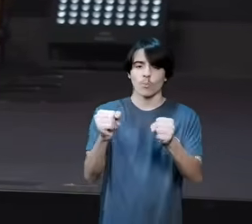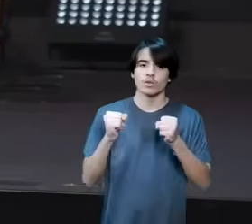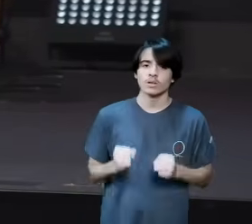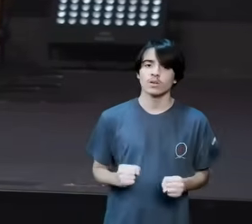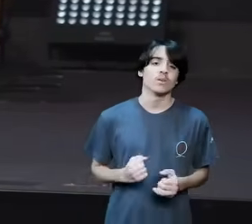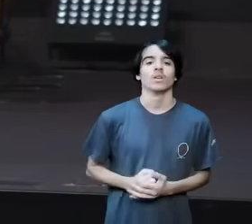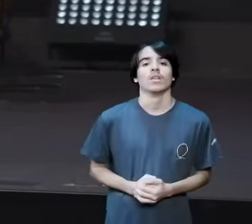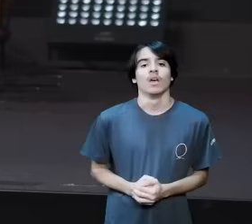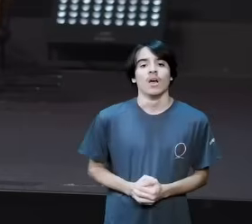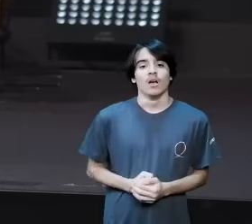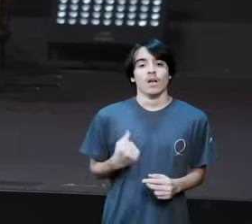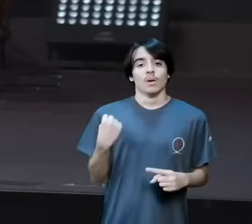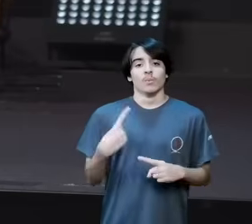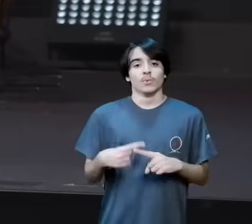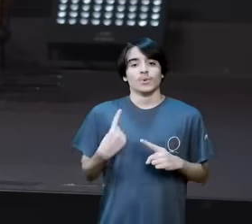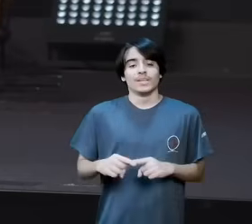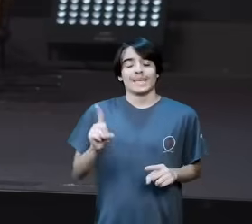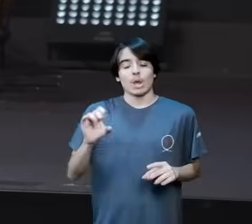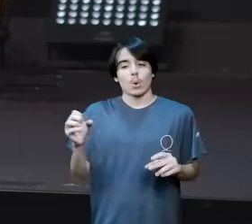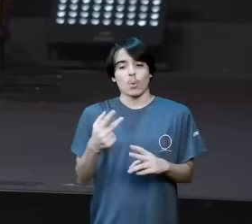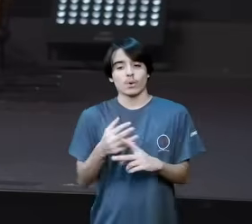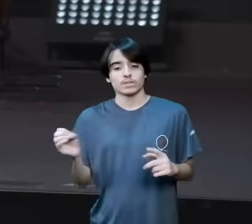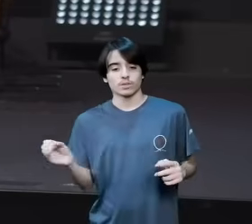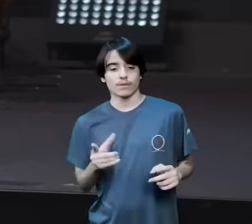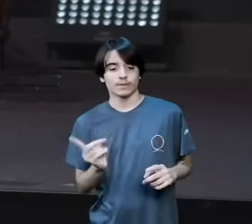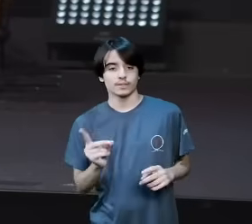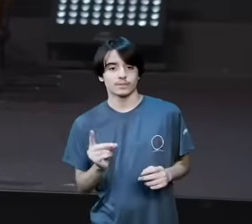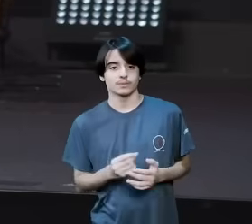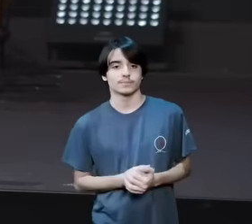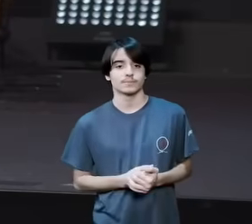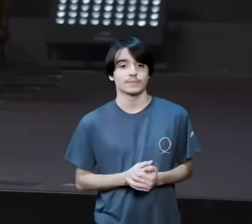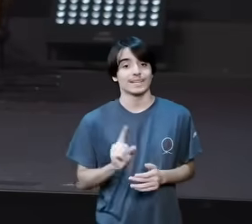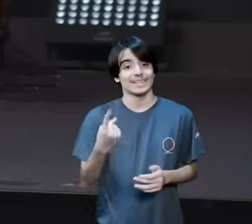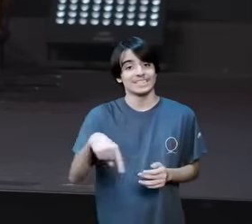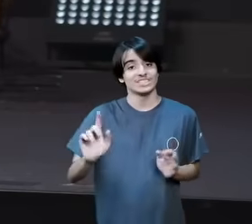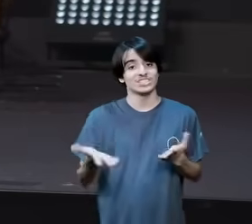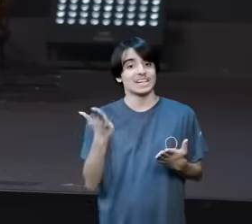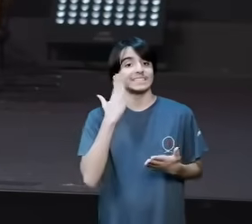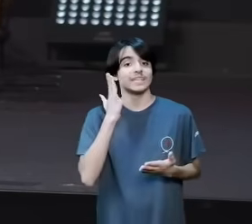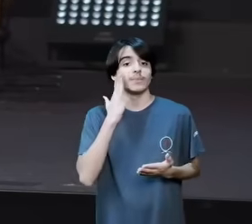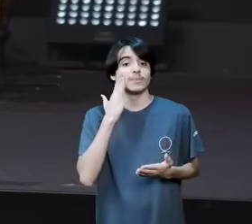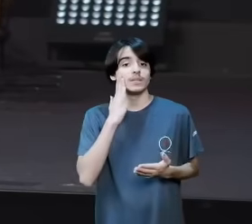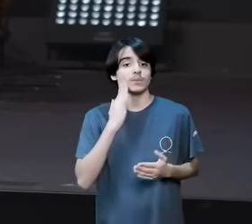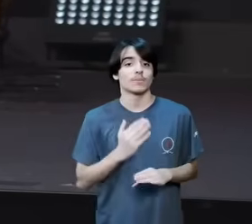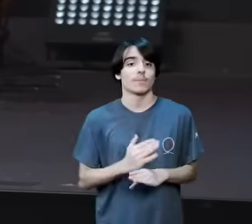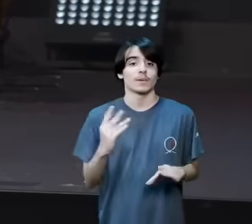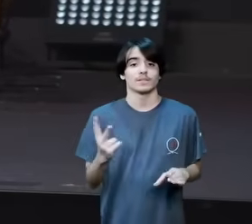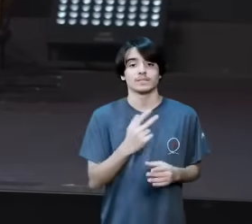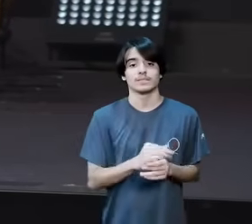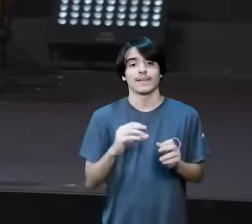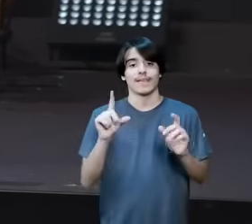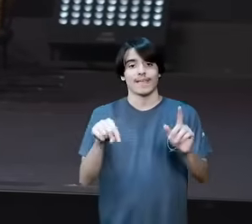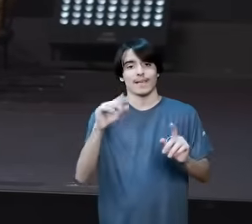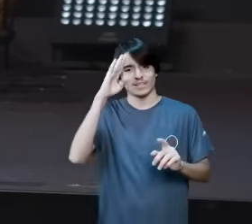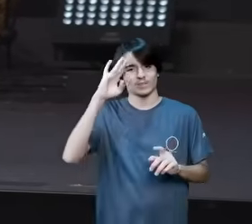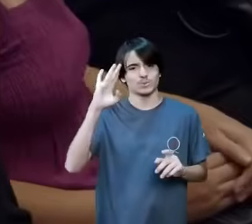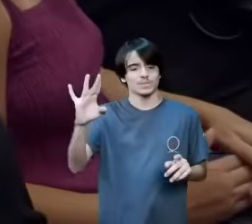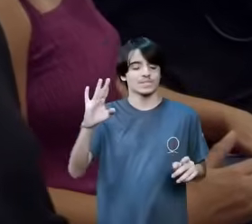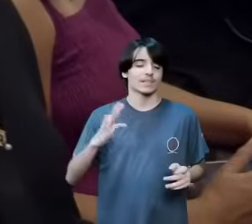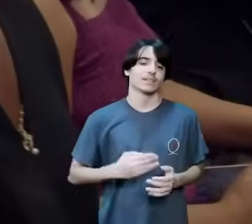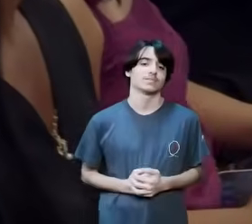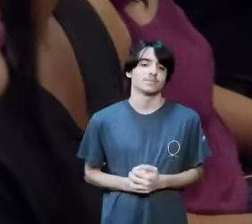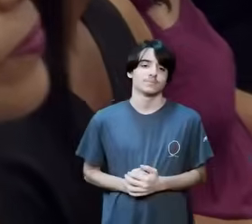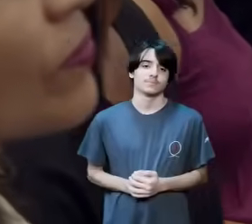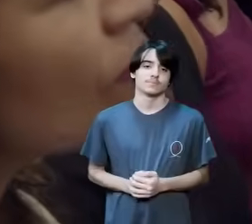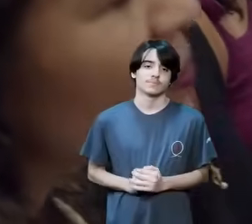se maravilhavam porque ouviram novidade. Disseram: ele fala o que nós já sabemos, mas ele fala como quem tem autoridade.